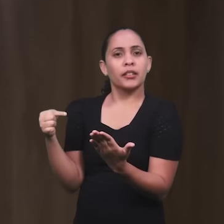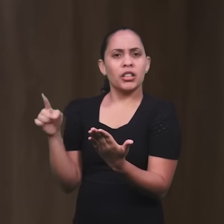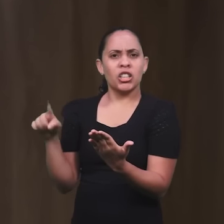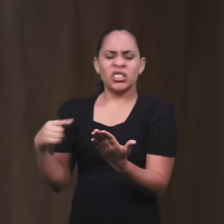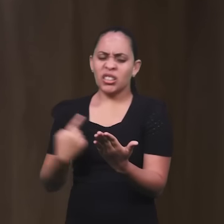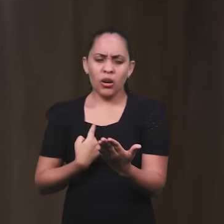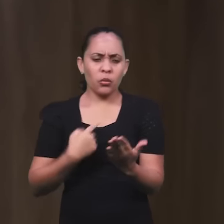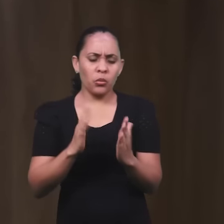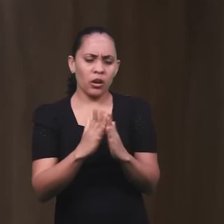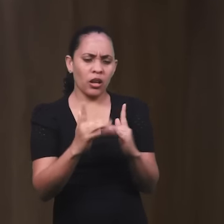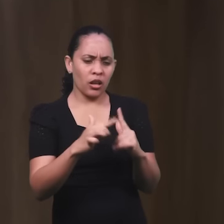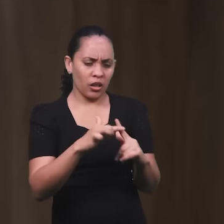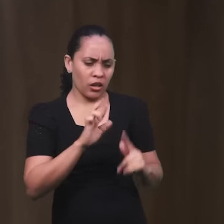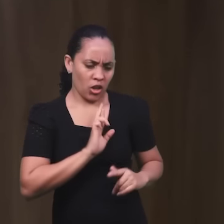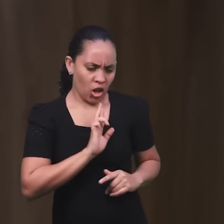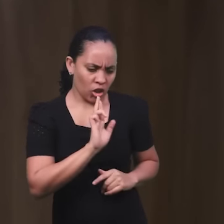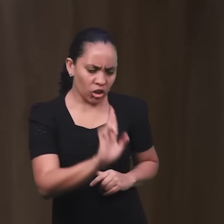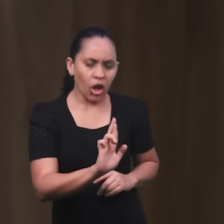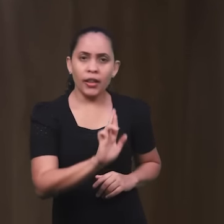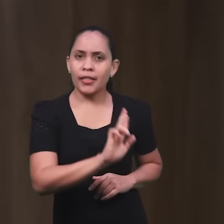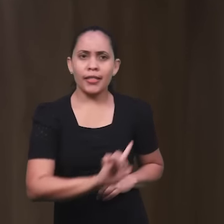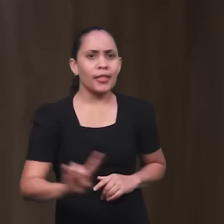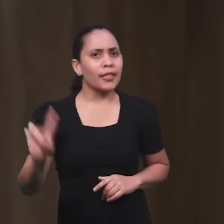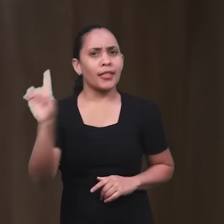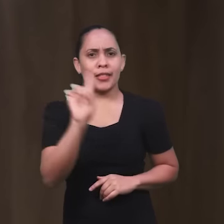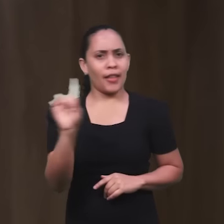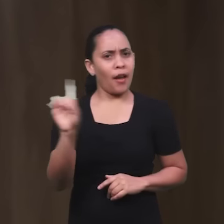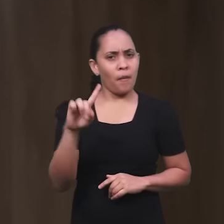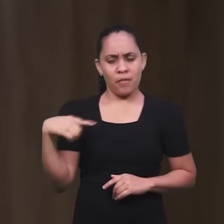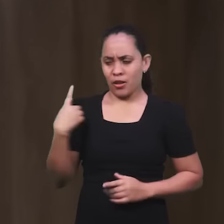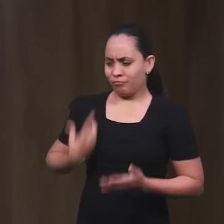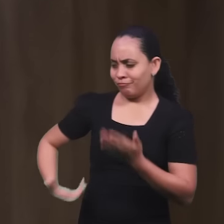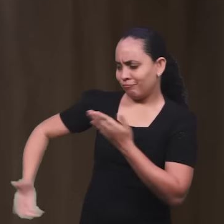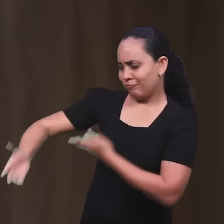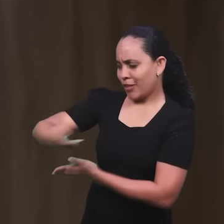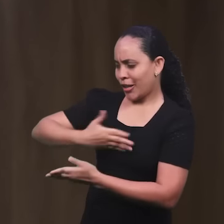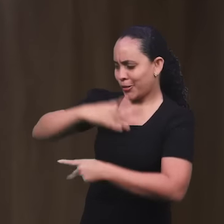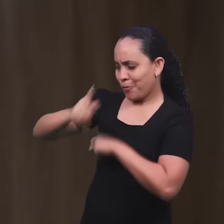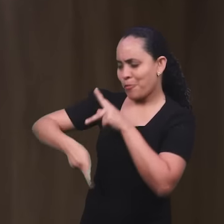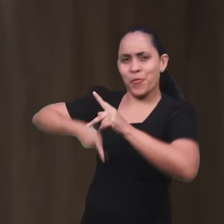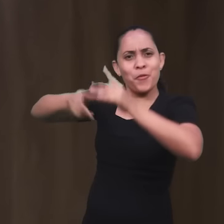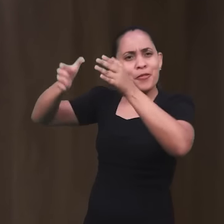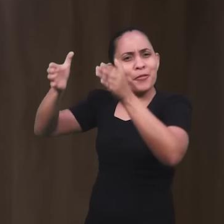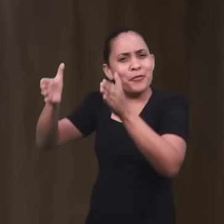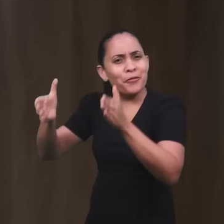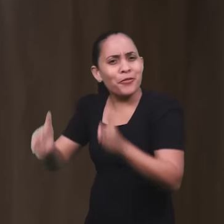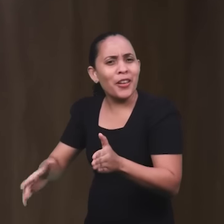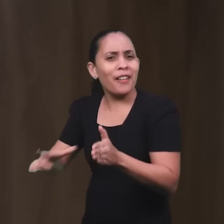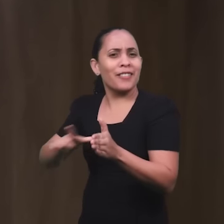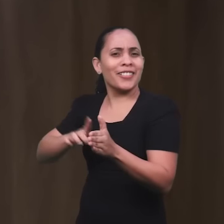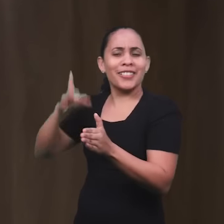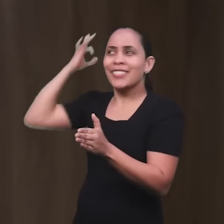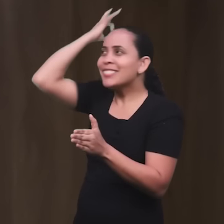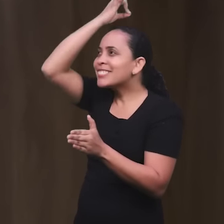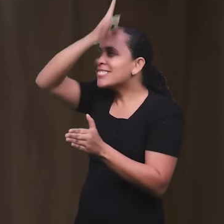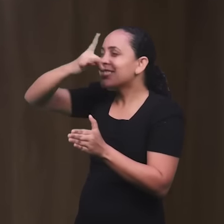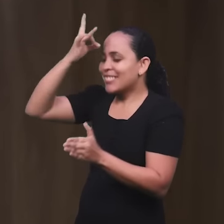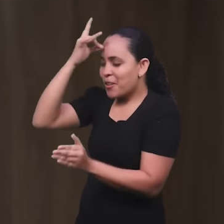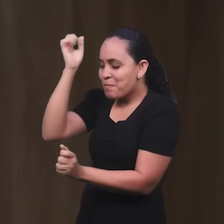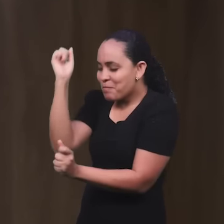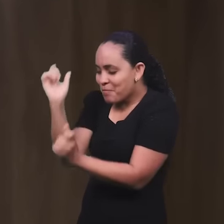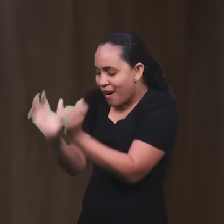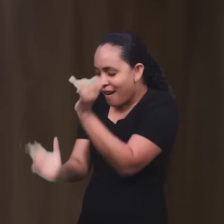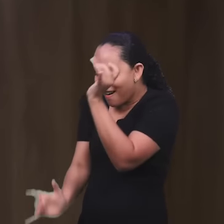organização religiosa, mas um corpo, um organismo vivo, cheio da presença do